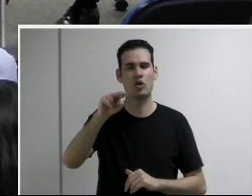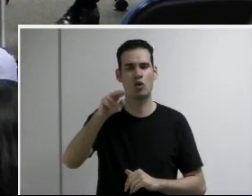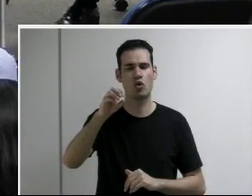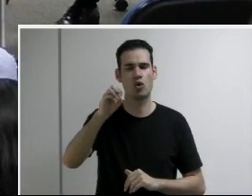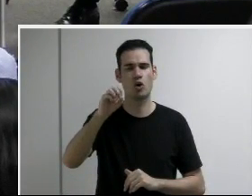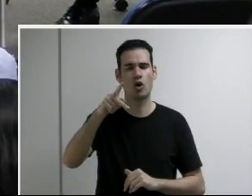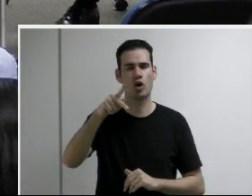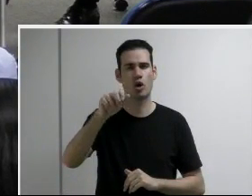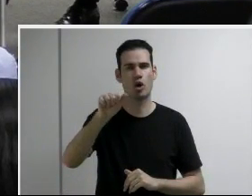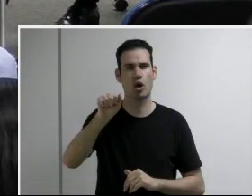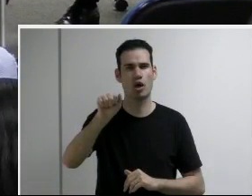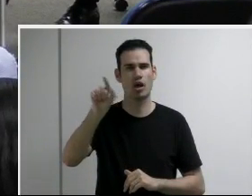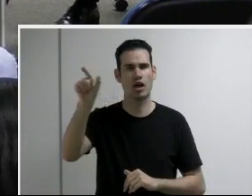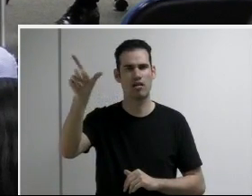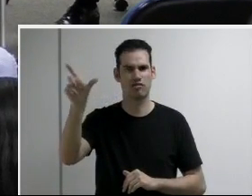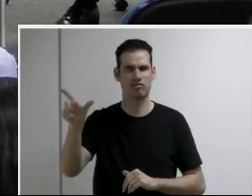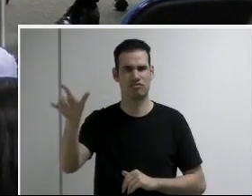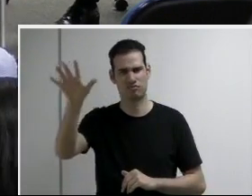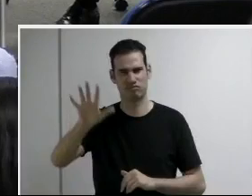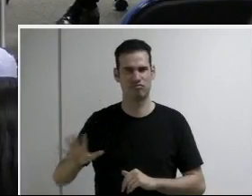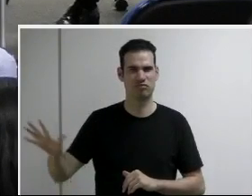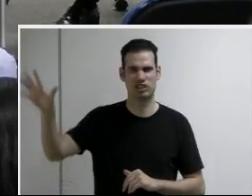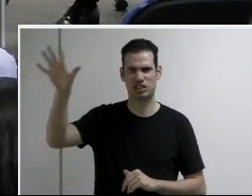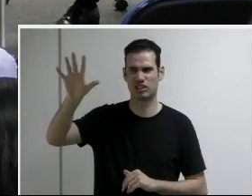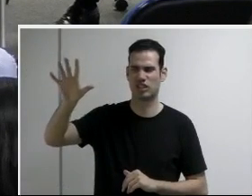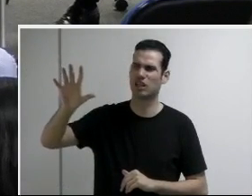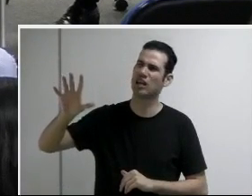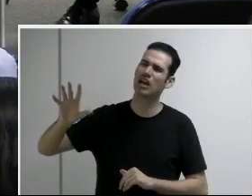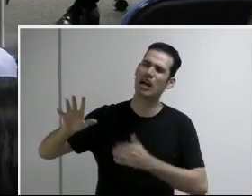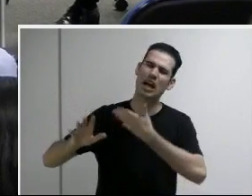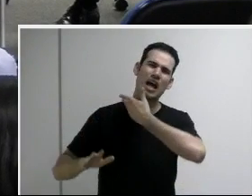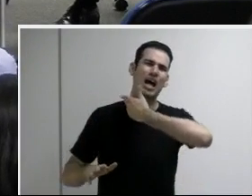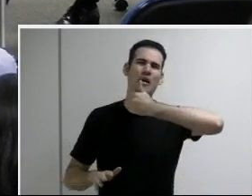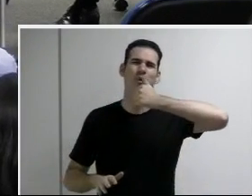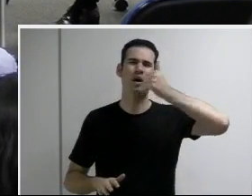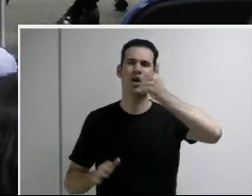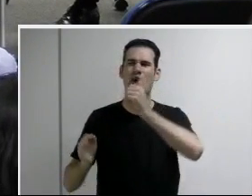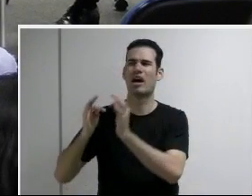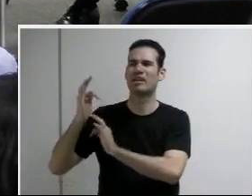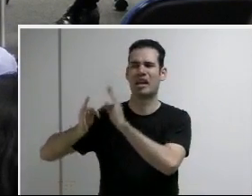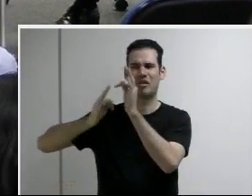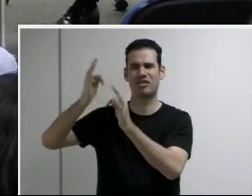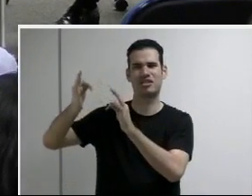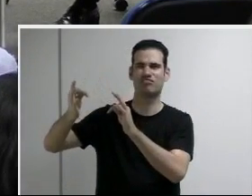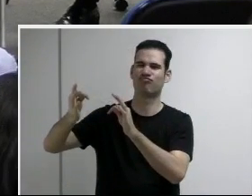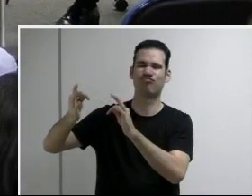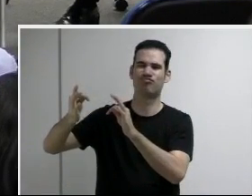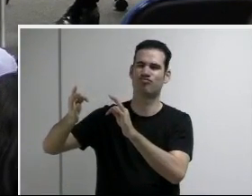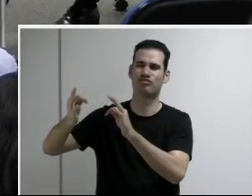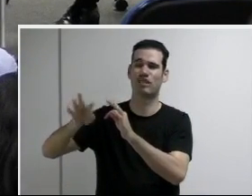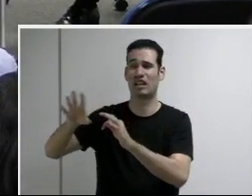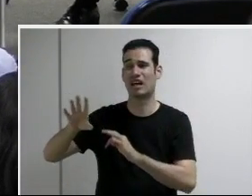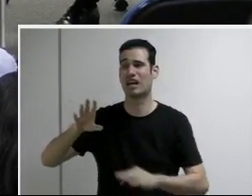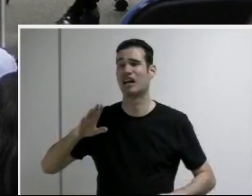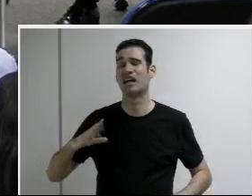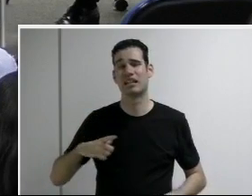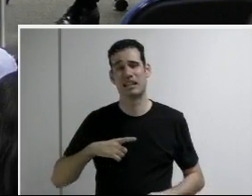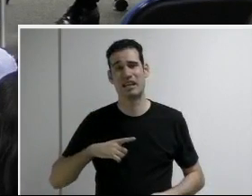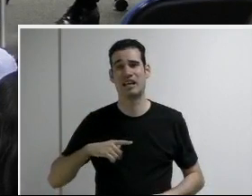é a região do mundo onde tradicionalmente o setor de tecnologia se desenvolve. A Europa, ela tem